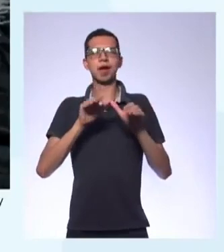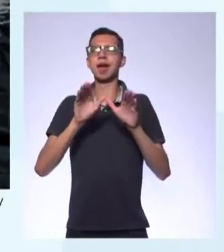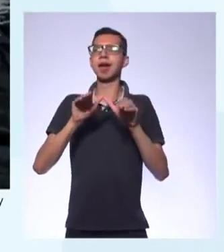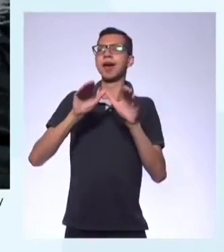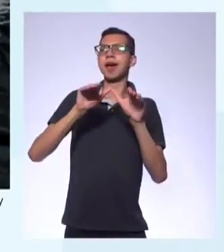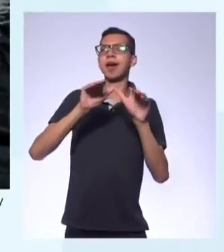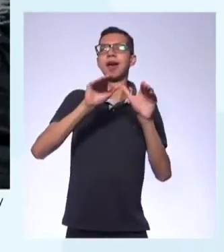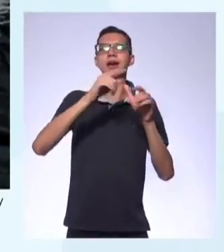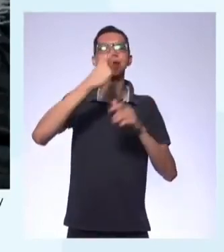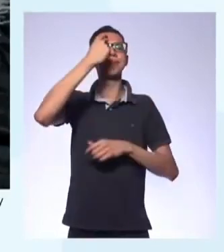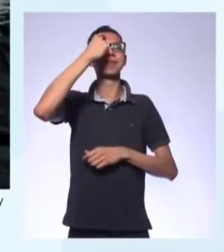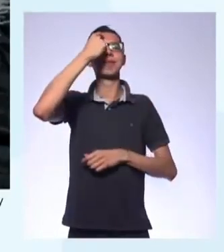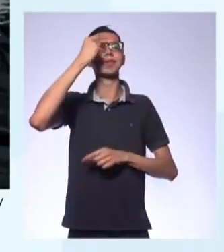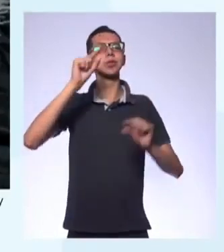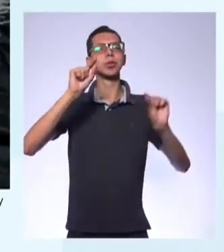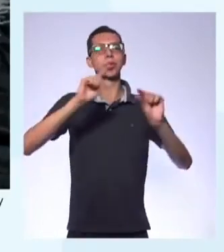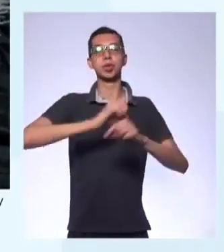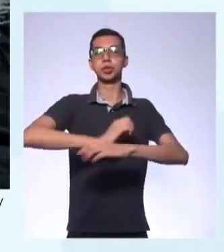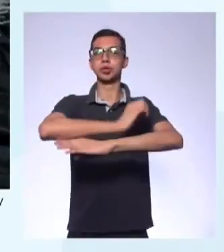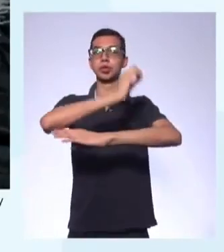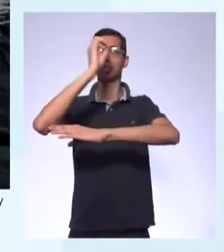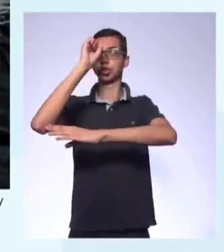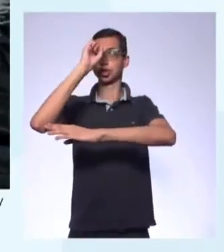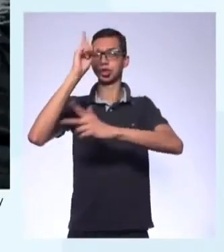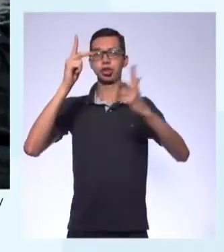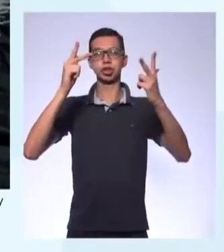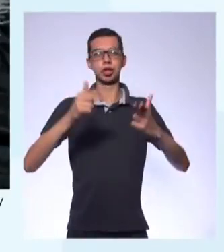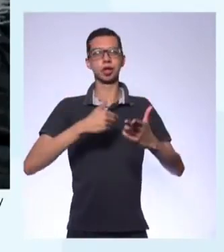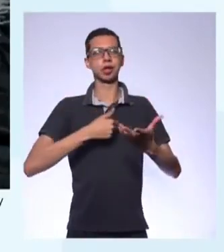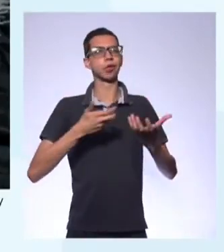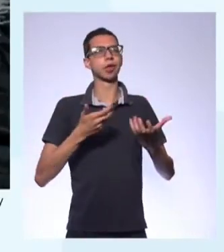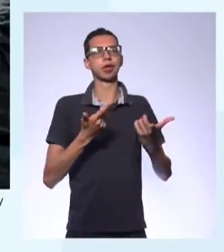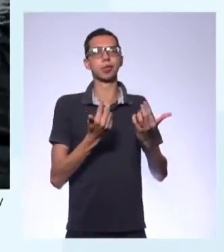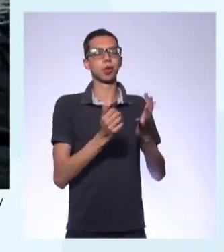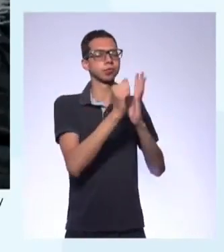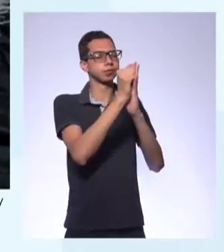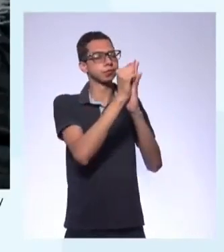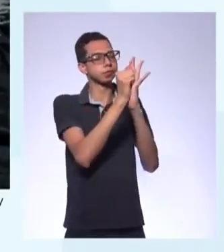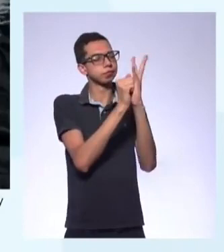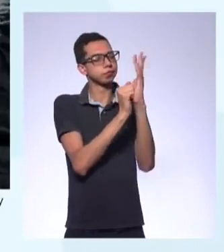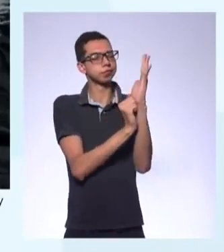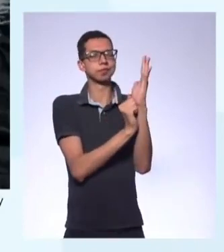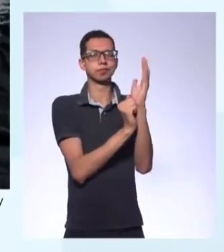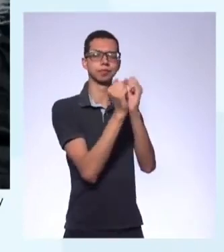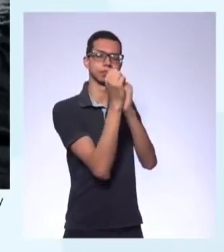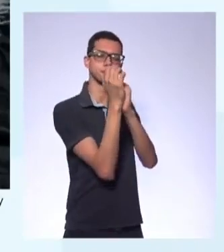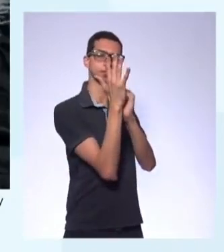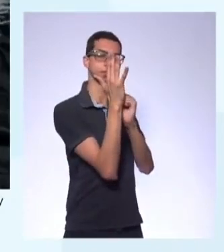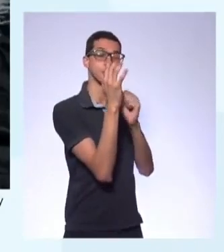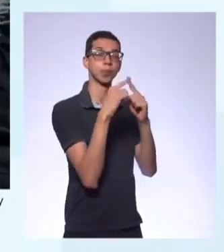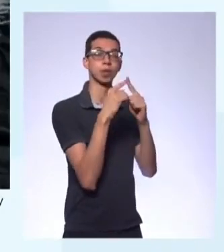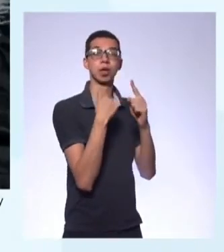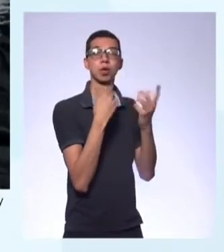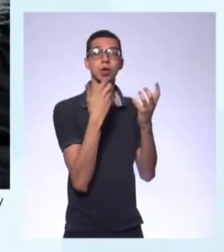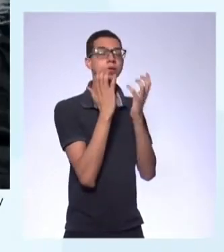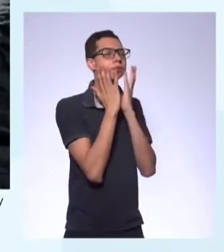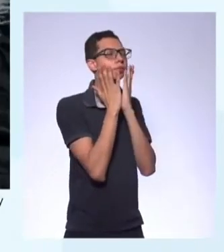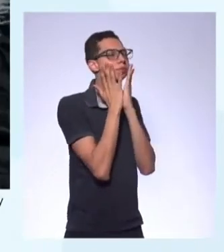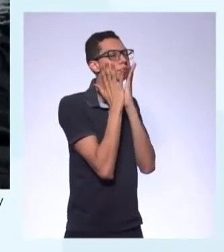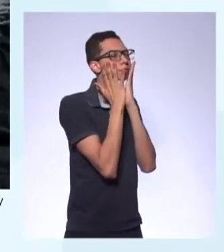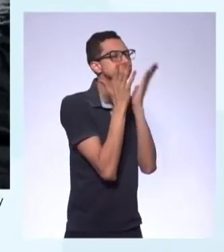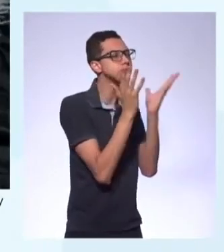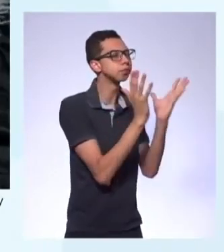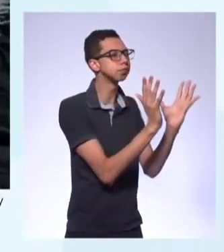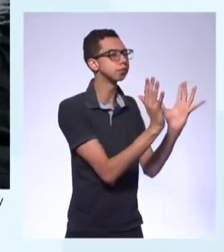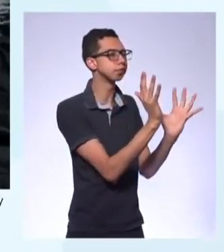Como eu queria ser uma luva em sua mão, para o seu rosto tocar. Ai de mim. Ela